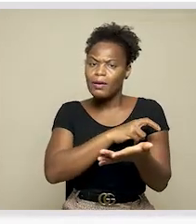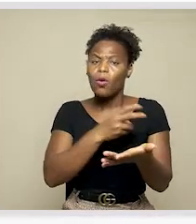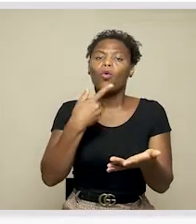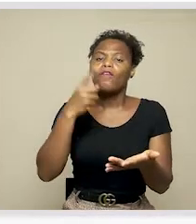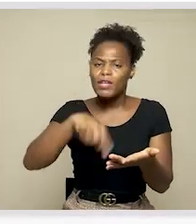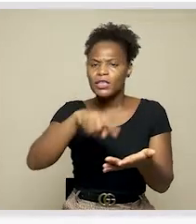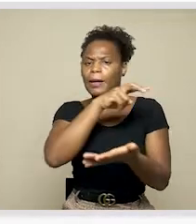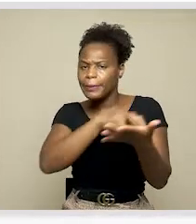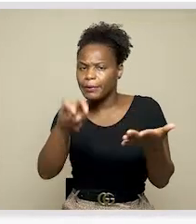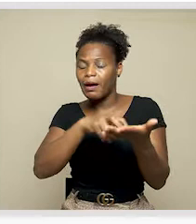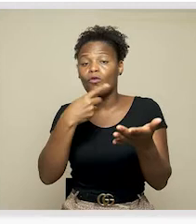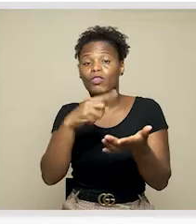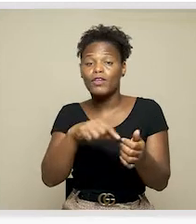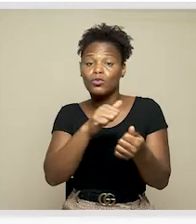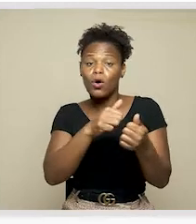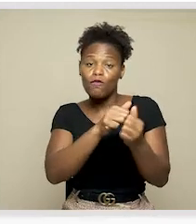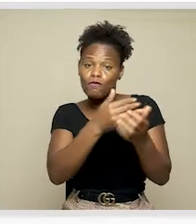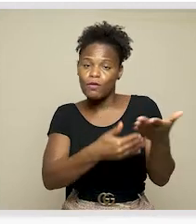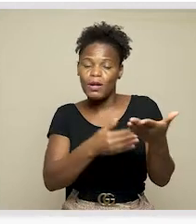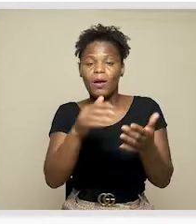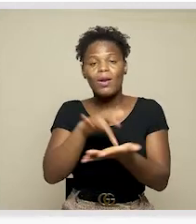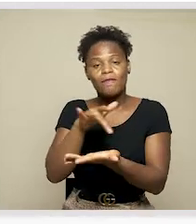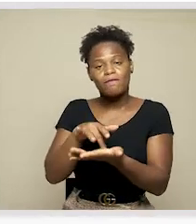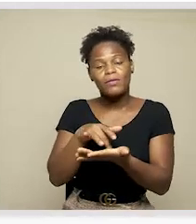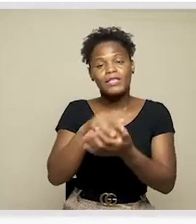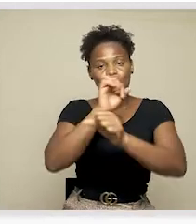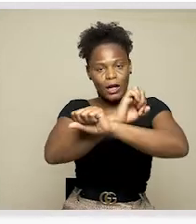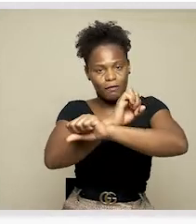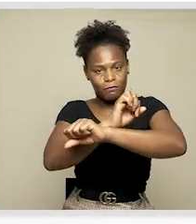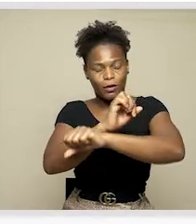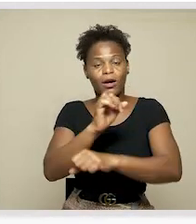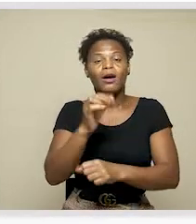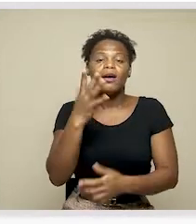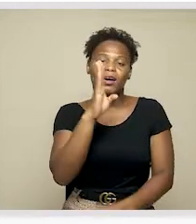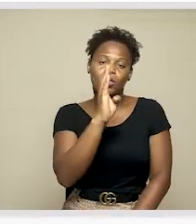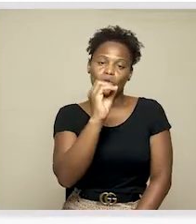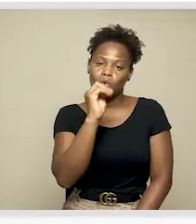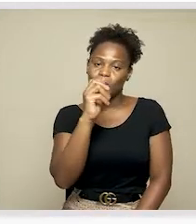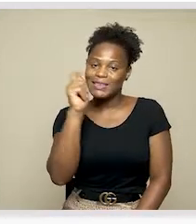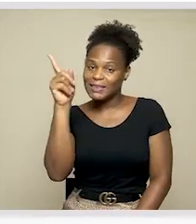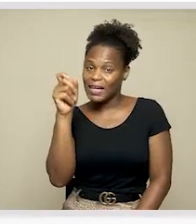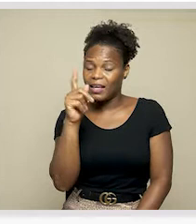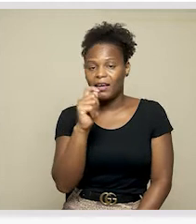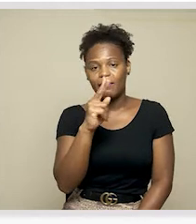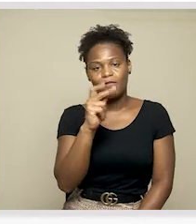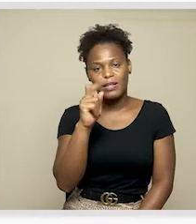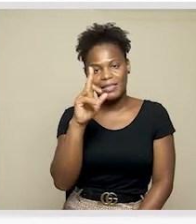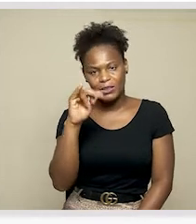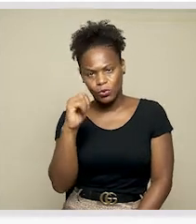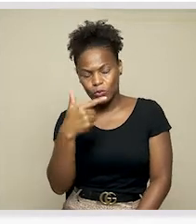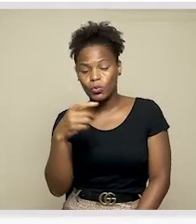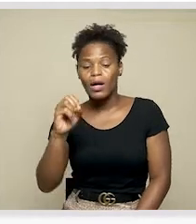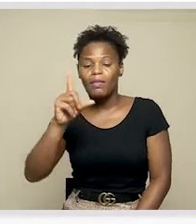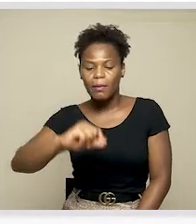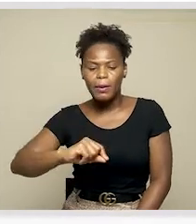folhetins as obras O Escravo, de José Evaristo de Almeida, e Memórias de um Pobre Rapaz, de